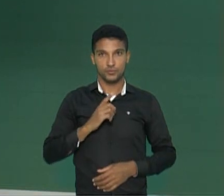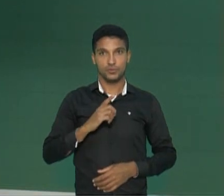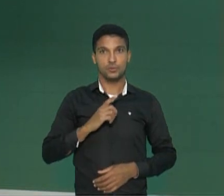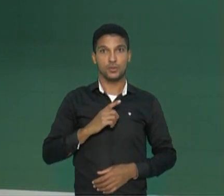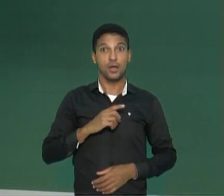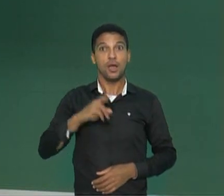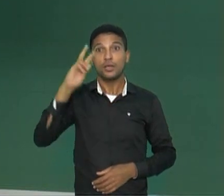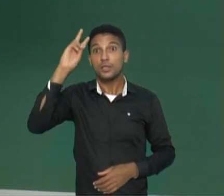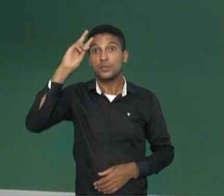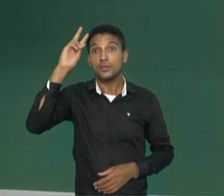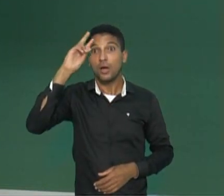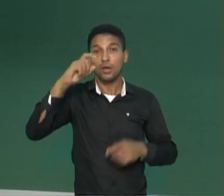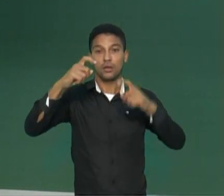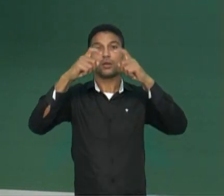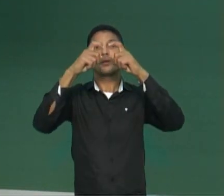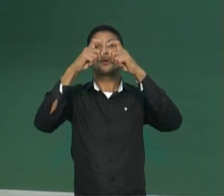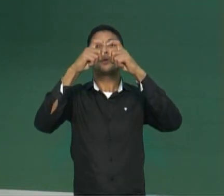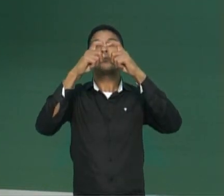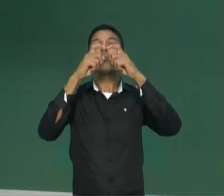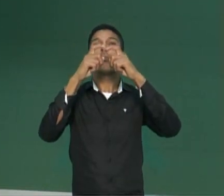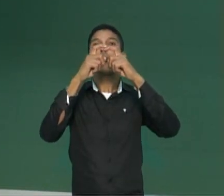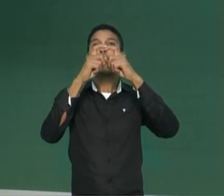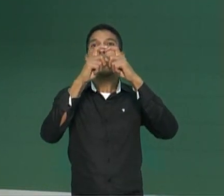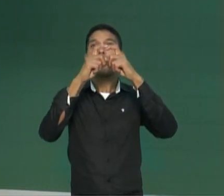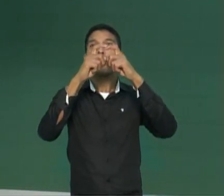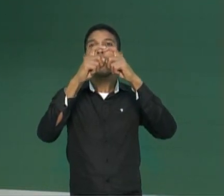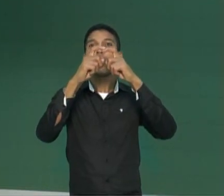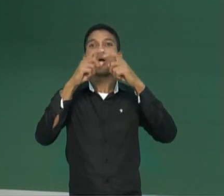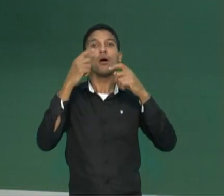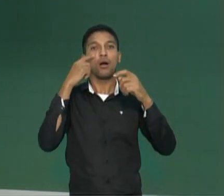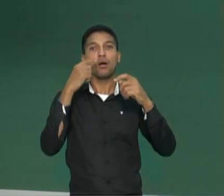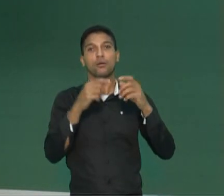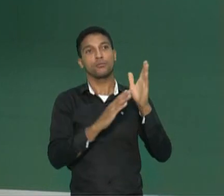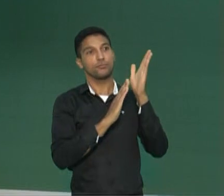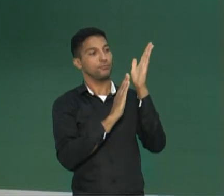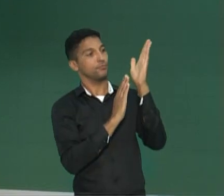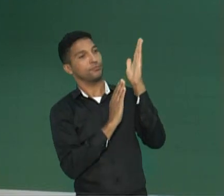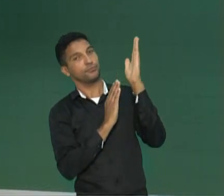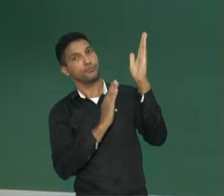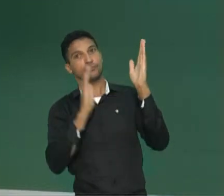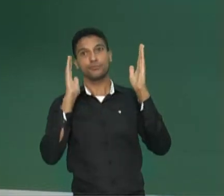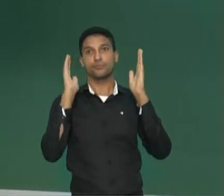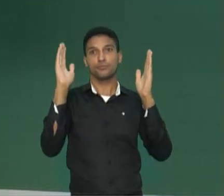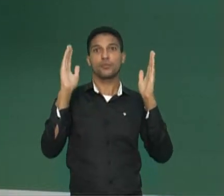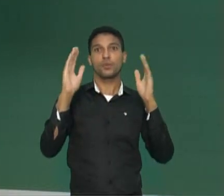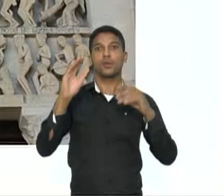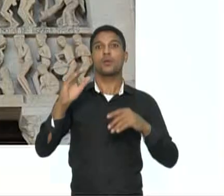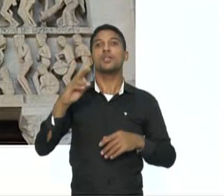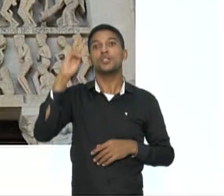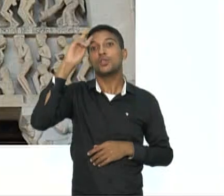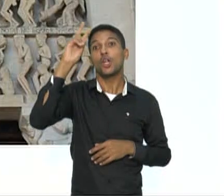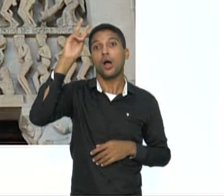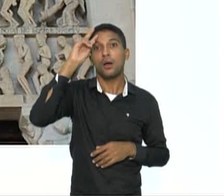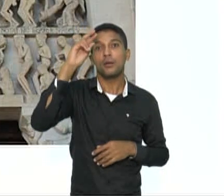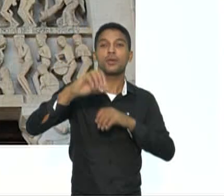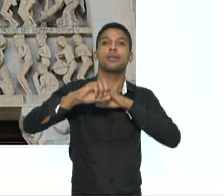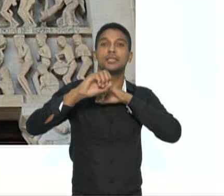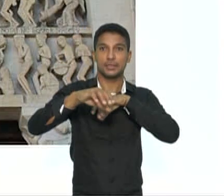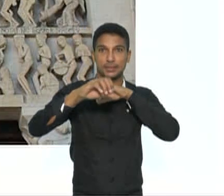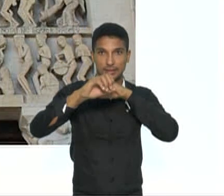história, tá? De maneira iconográfica, para ensinar os fiéis, né? Que a maioria é analfabeto. Então, São Lázaro de Atum, na